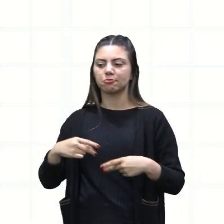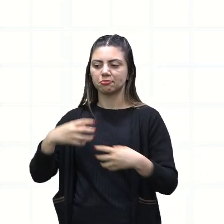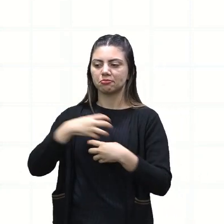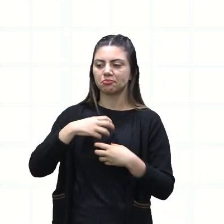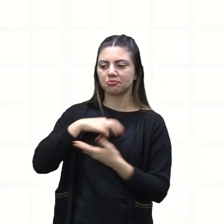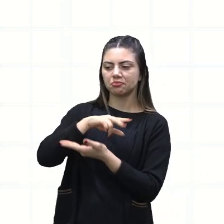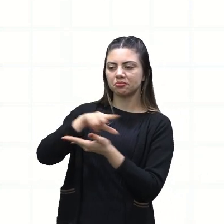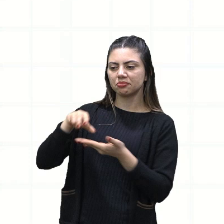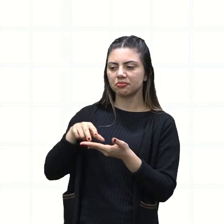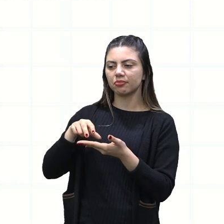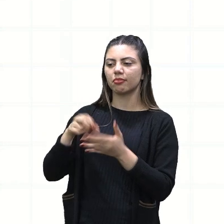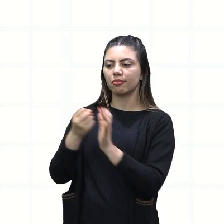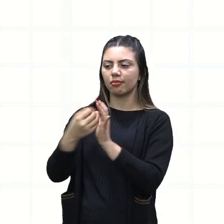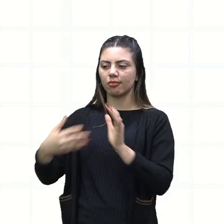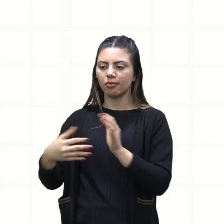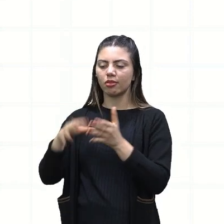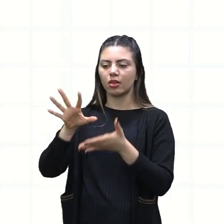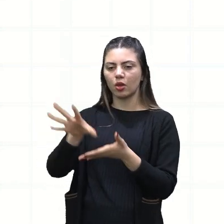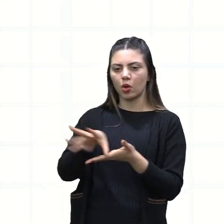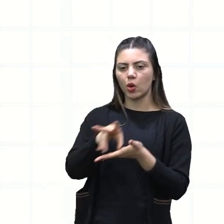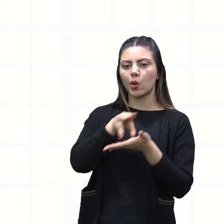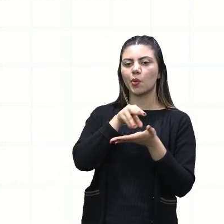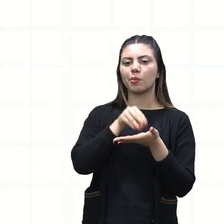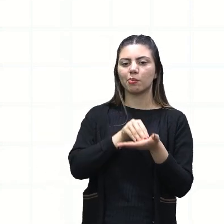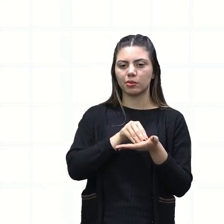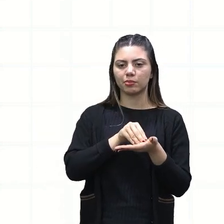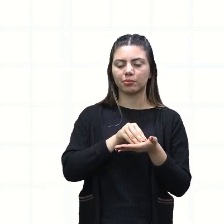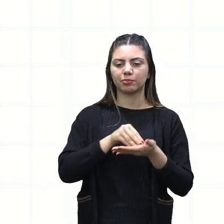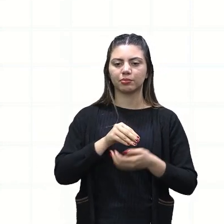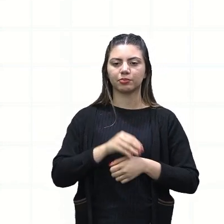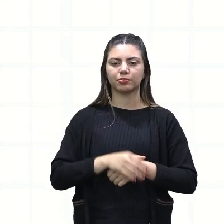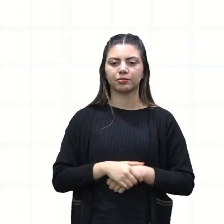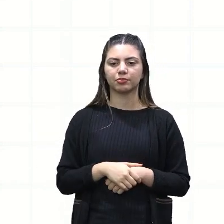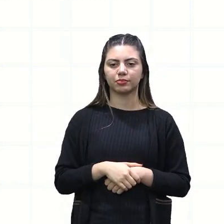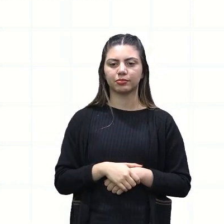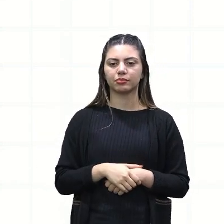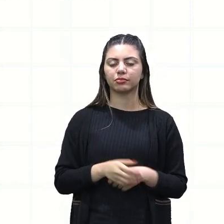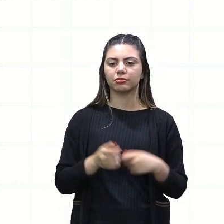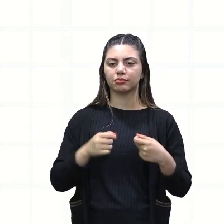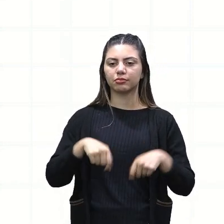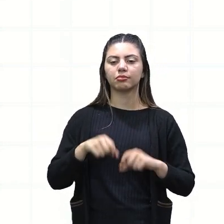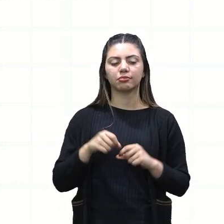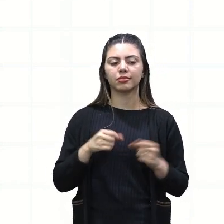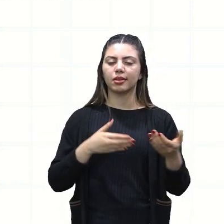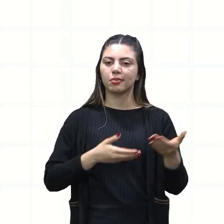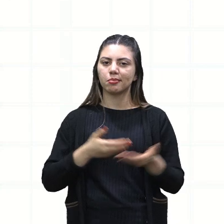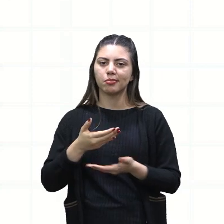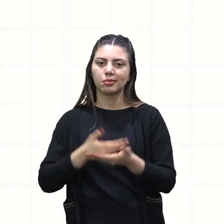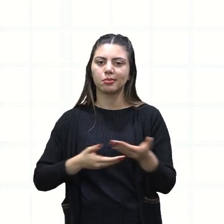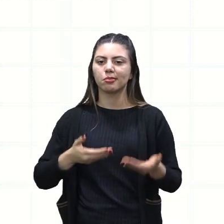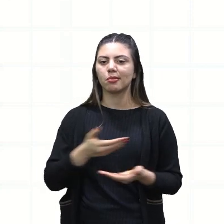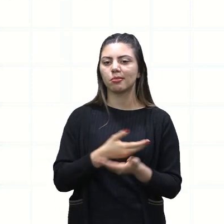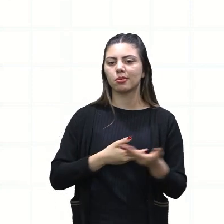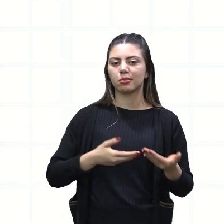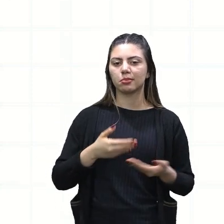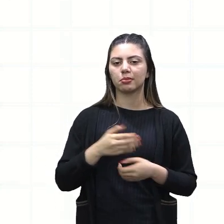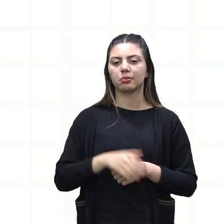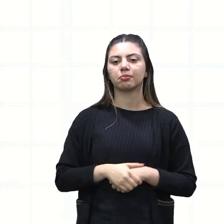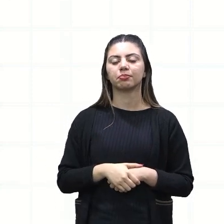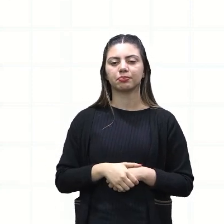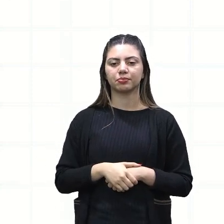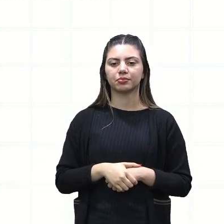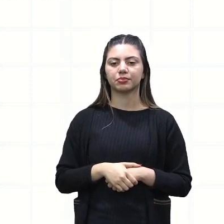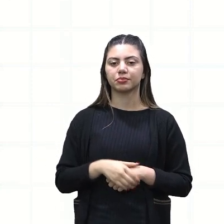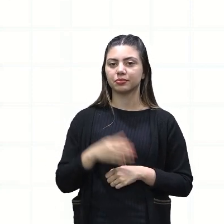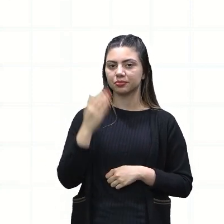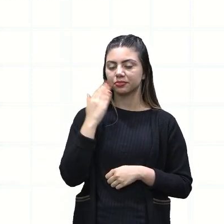e ficar, né, mais convincingly, mais convincente essa interação. E a